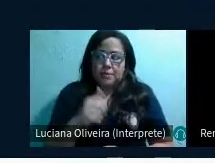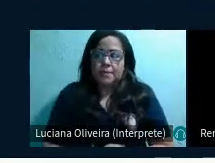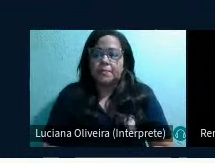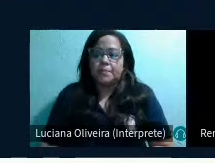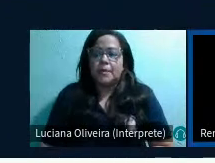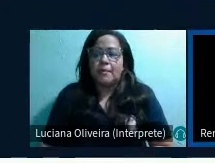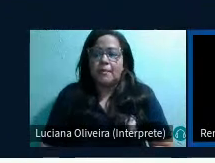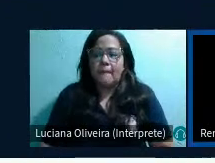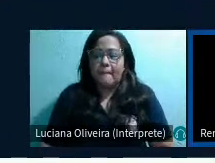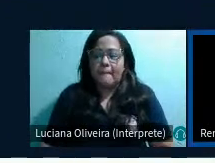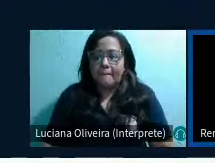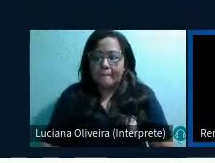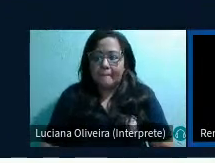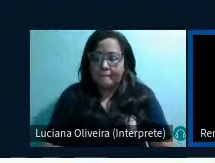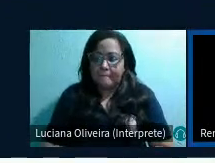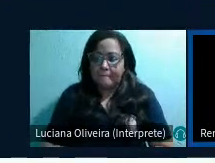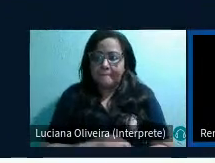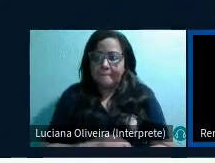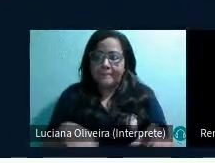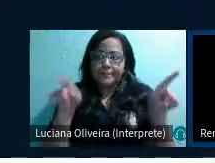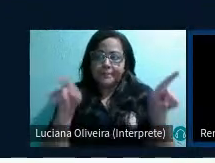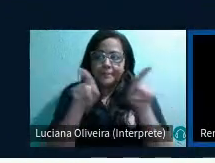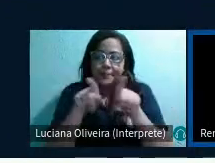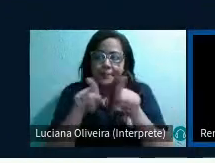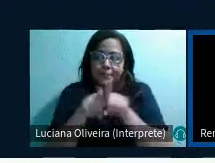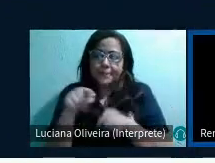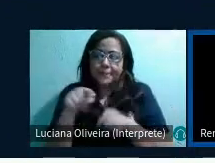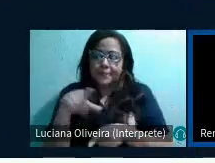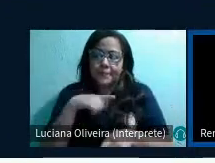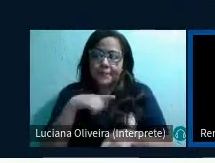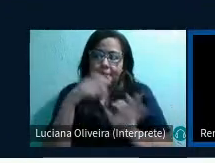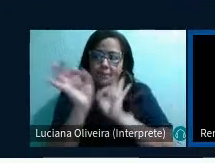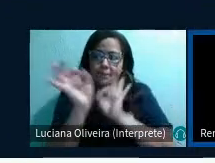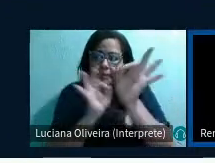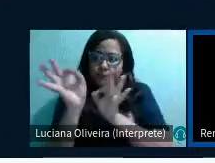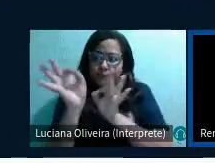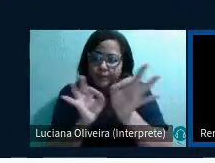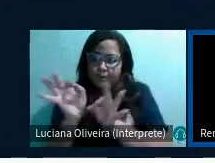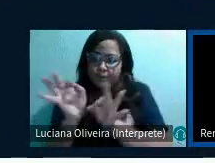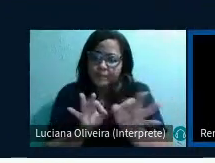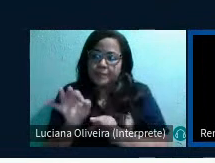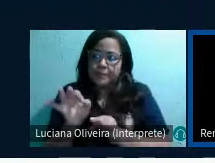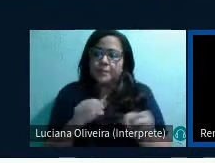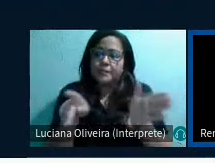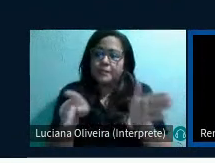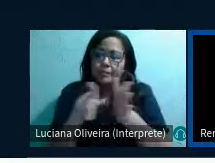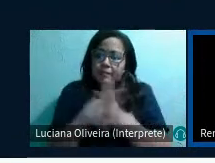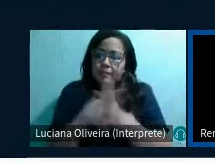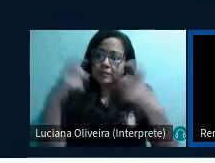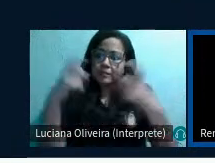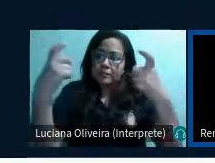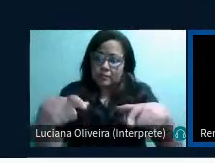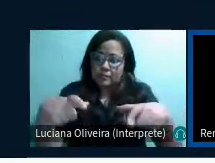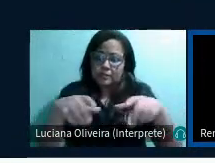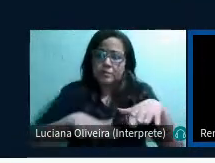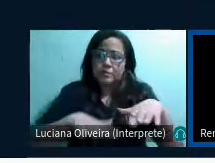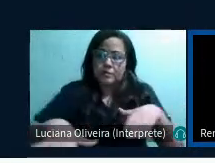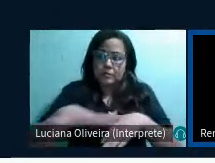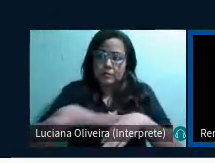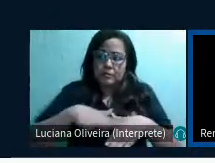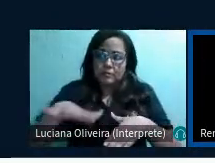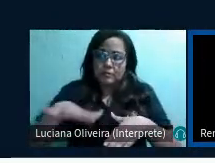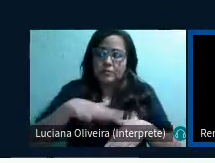Essa avaliação, a gente tem aqui uma imagem, te mostra uma imagem da arena, e a gente vai ter aqui os mesmos obstáculos que a gente tinha antigamente.